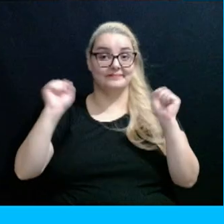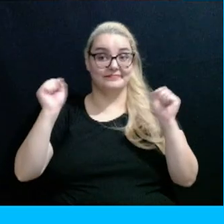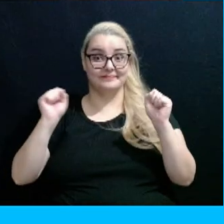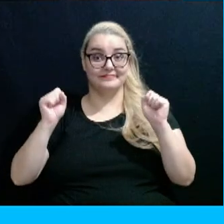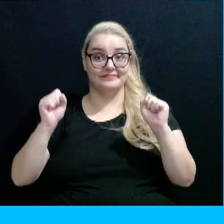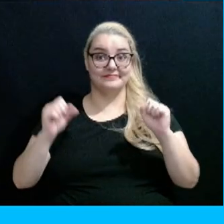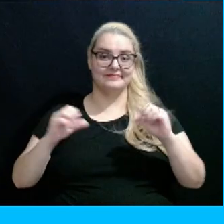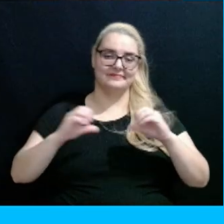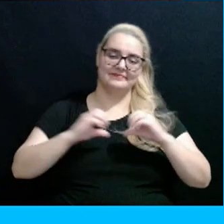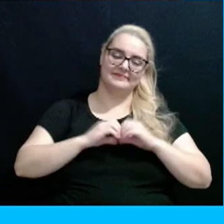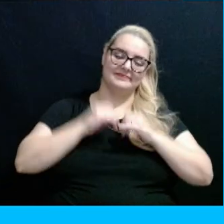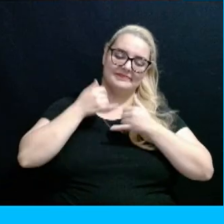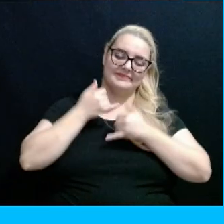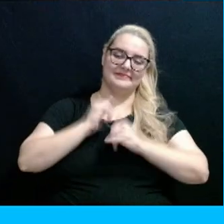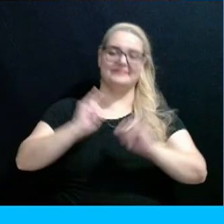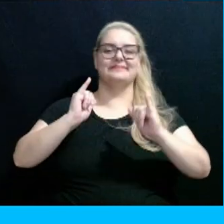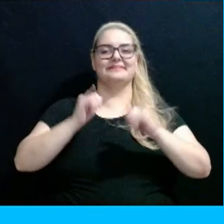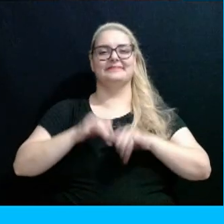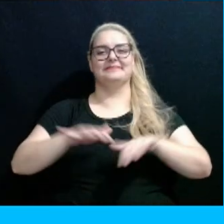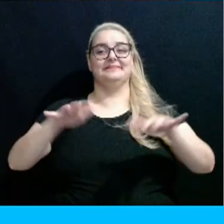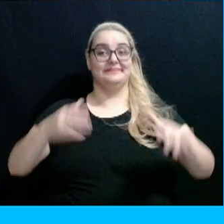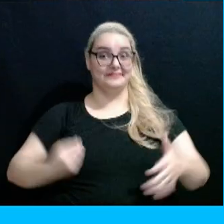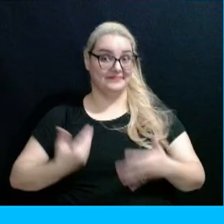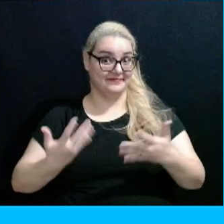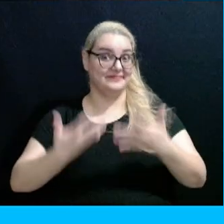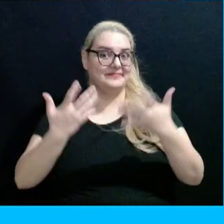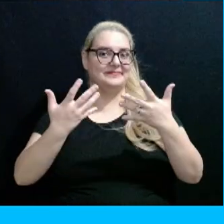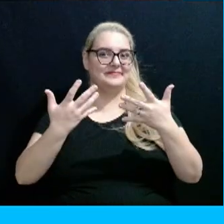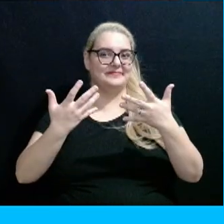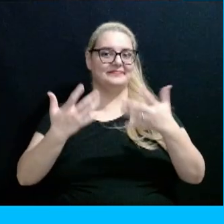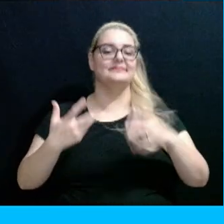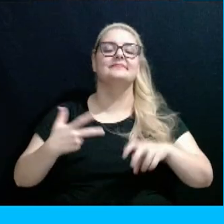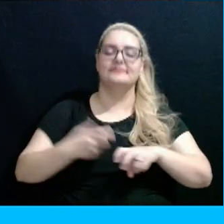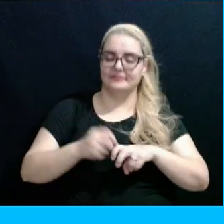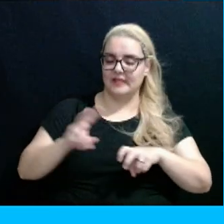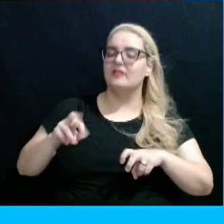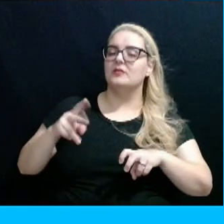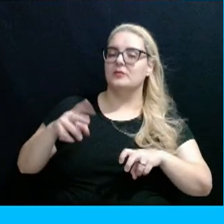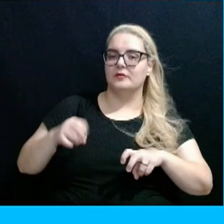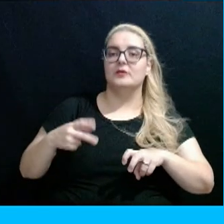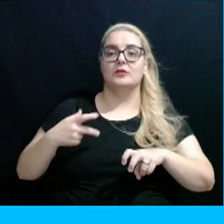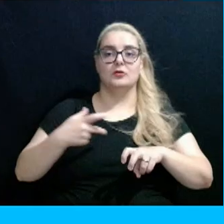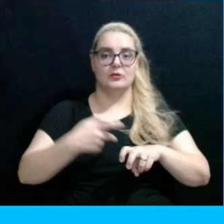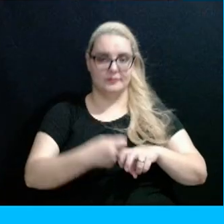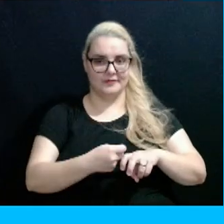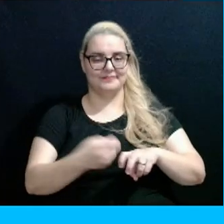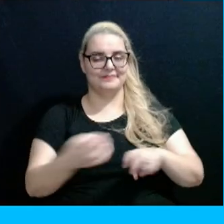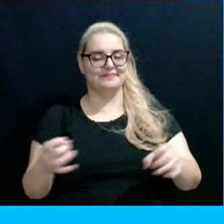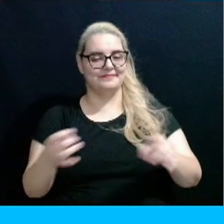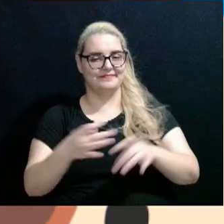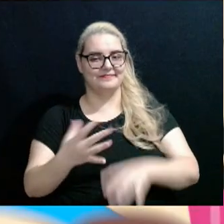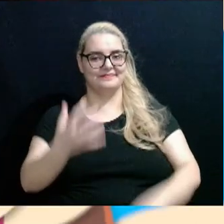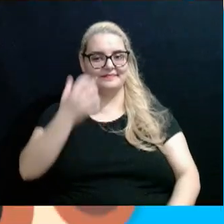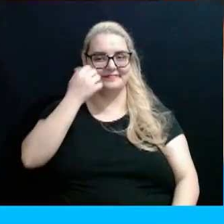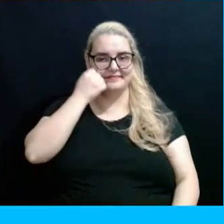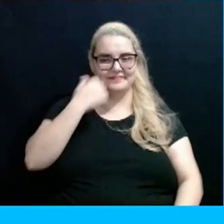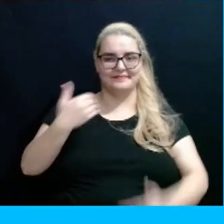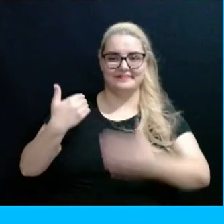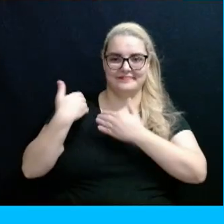de energia de viver. Está vermifugada, vacinada e pronta para a adoção